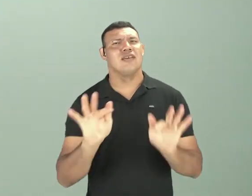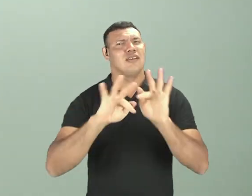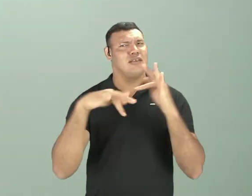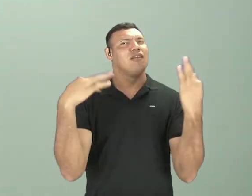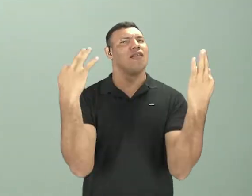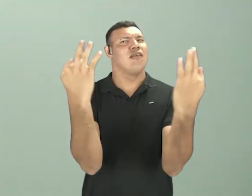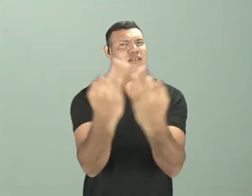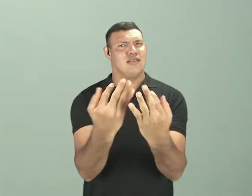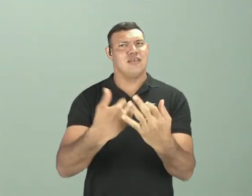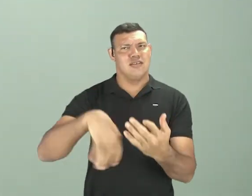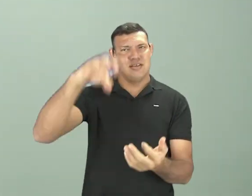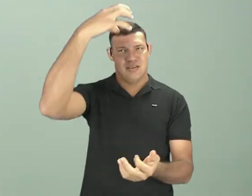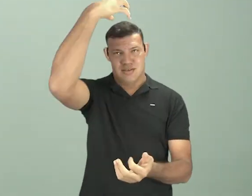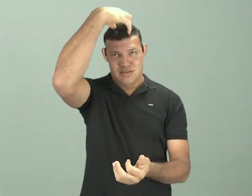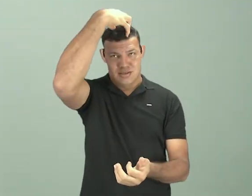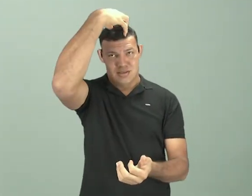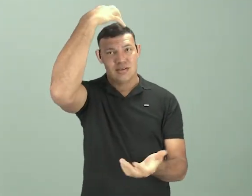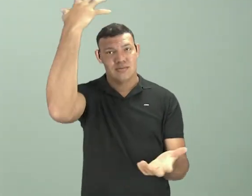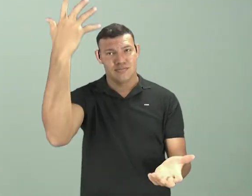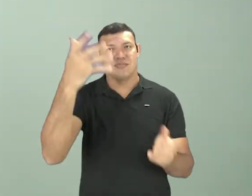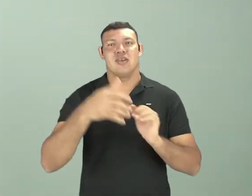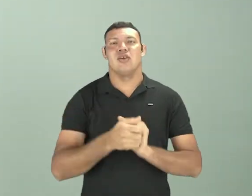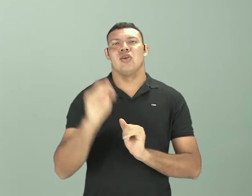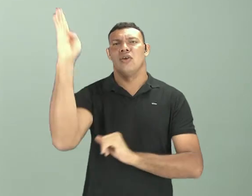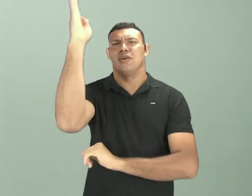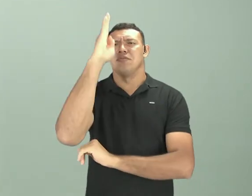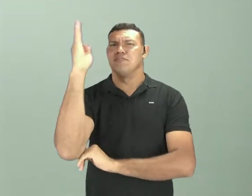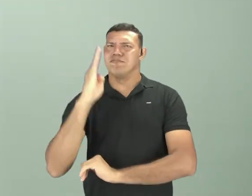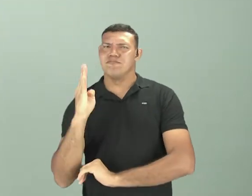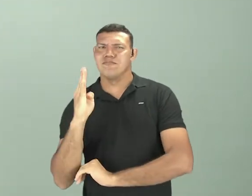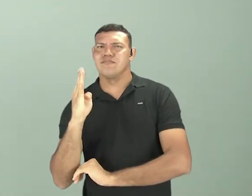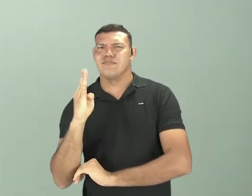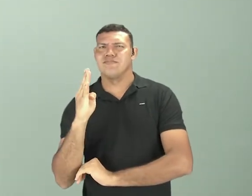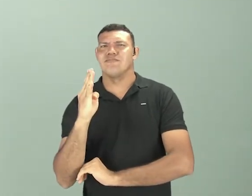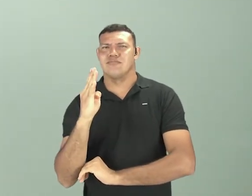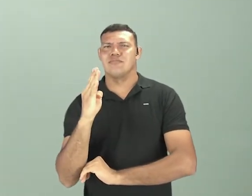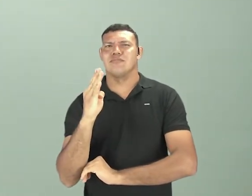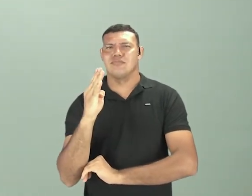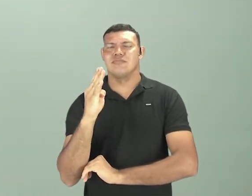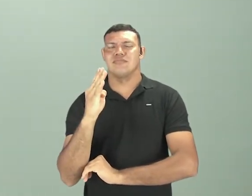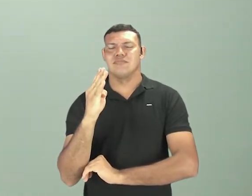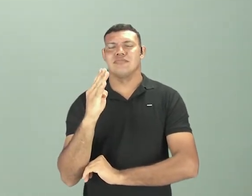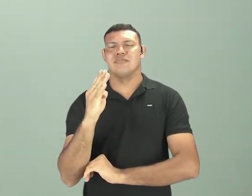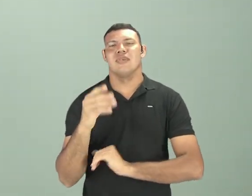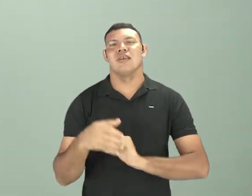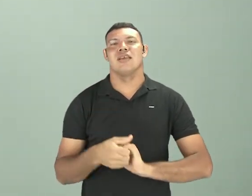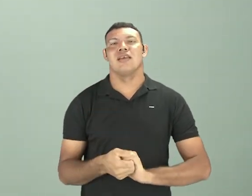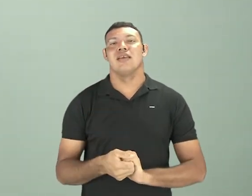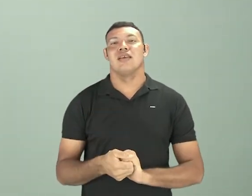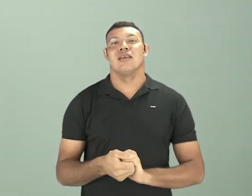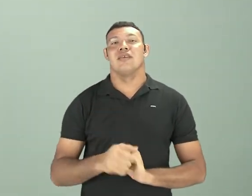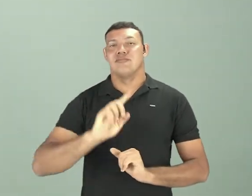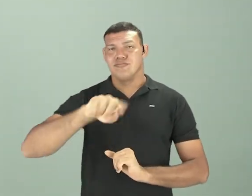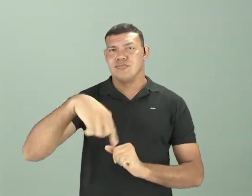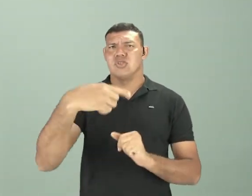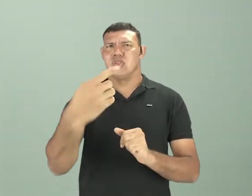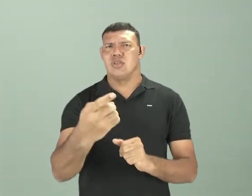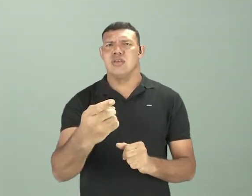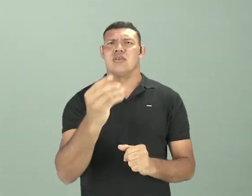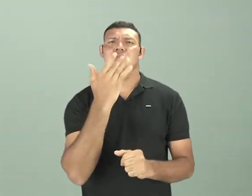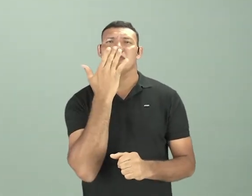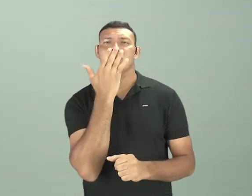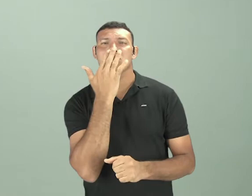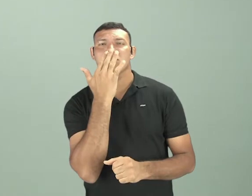famílias, né, da monarquia. Então o brasileiro ele acaba ressignificando, né? E de fato depois essas